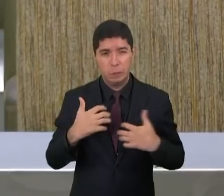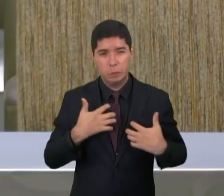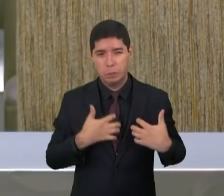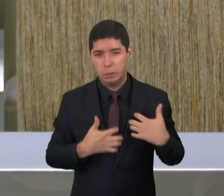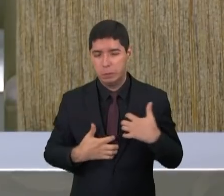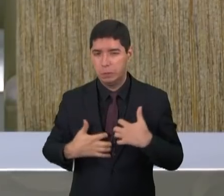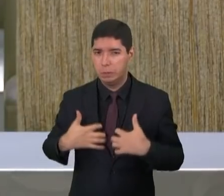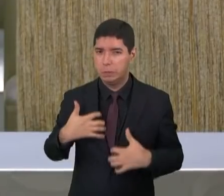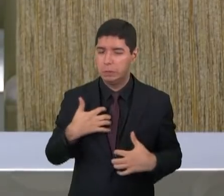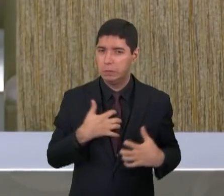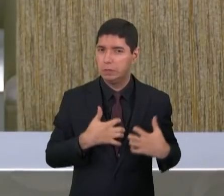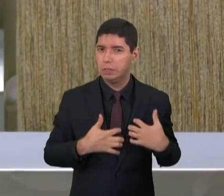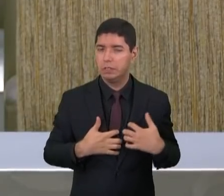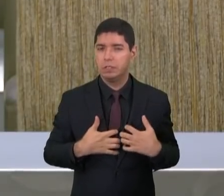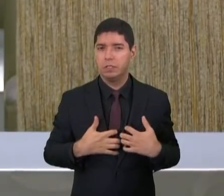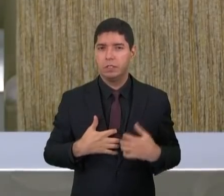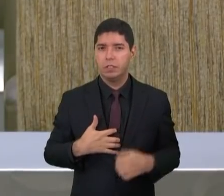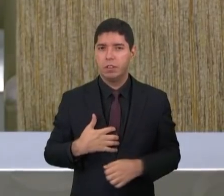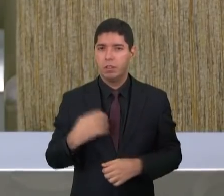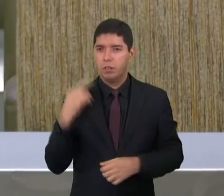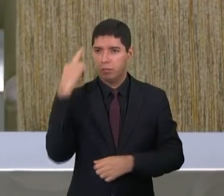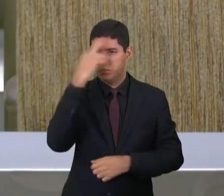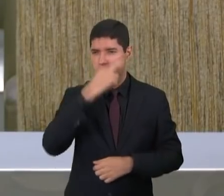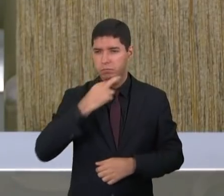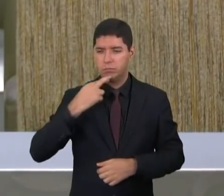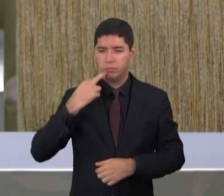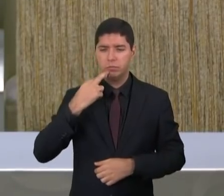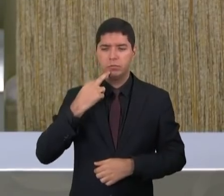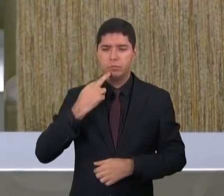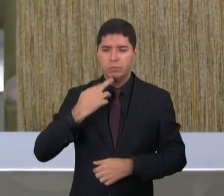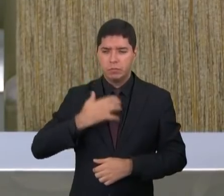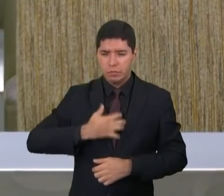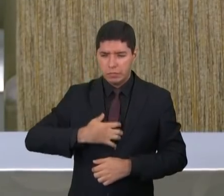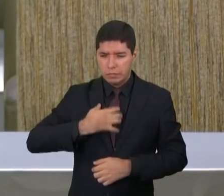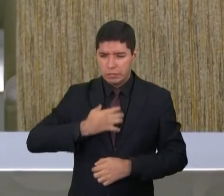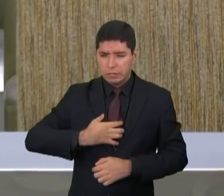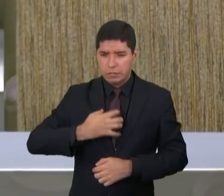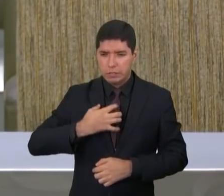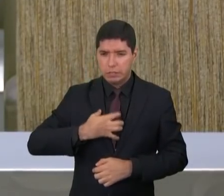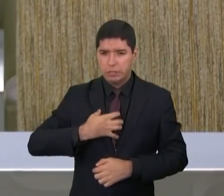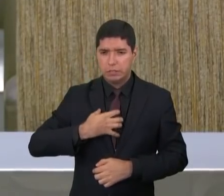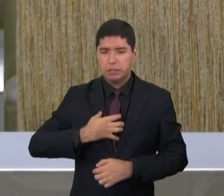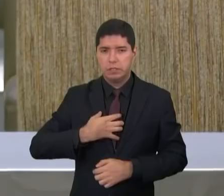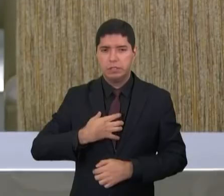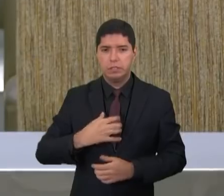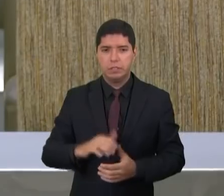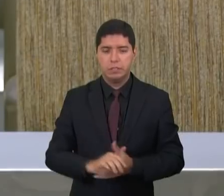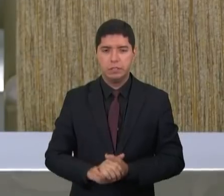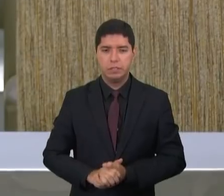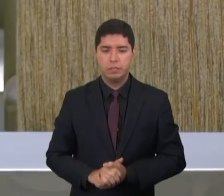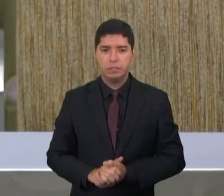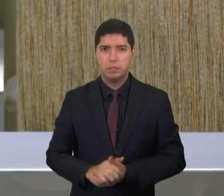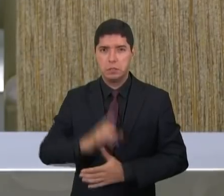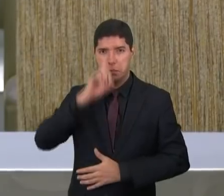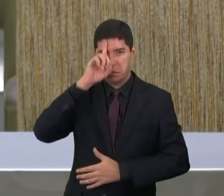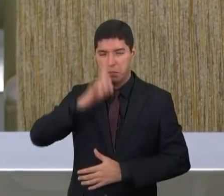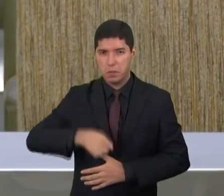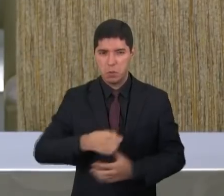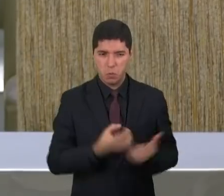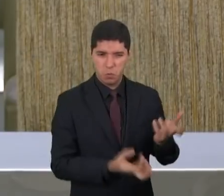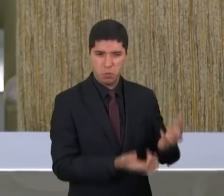mudou o seu aspecto, mudou o seu semblante e ele ordenou que fosse